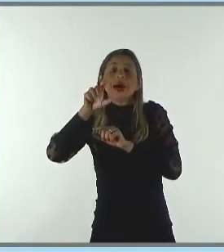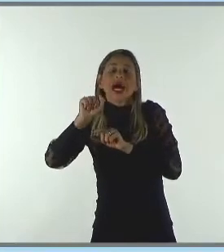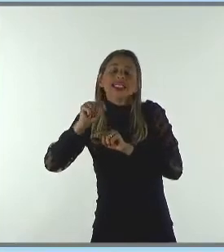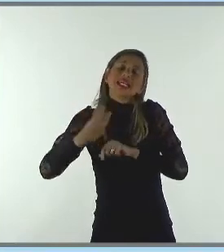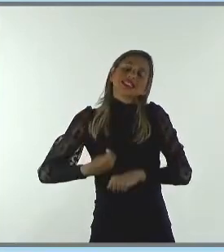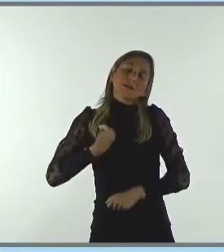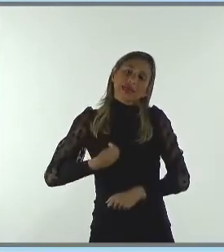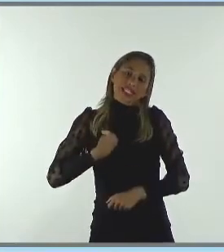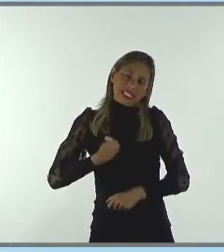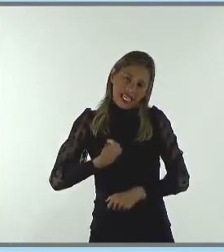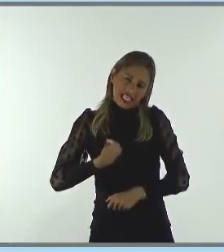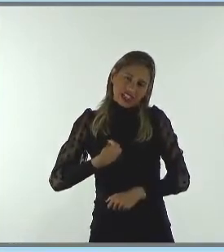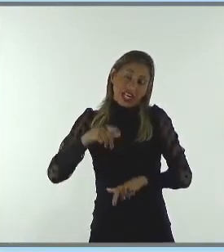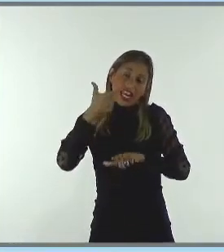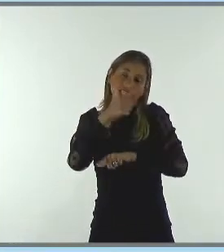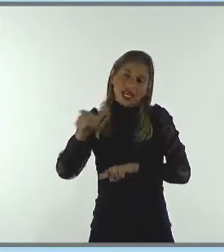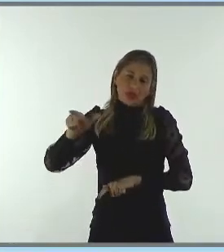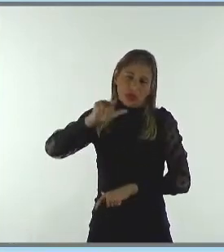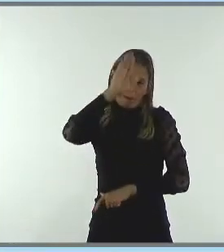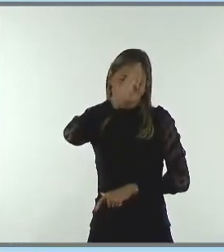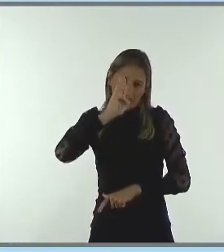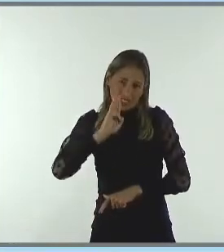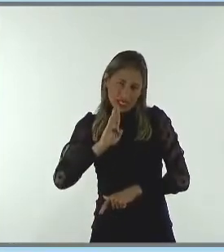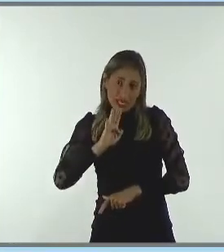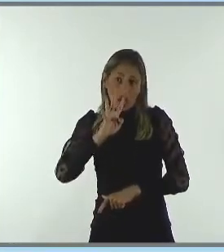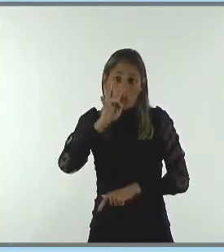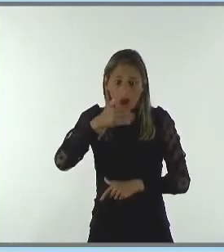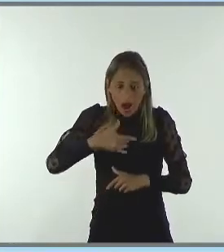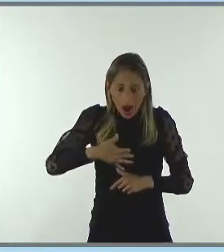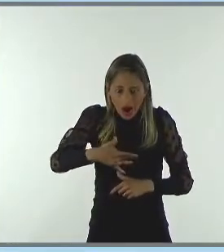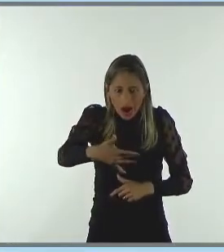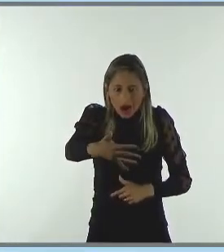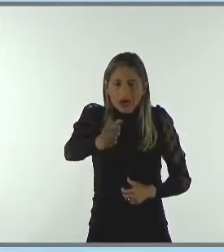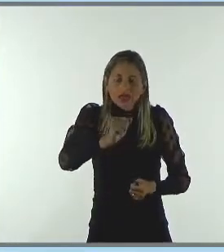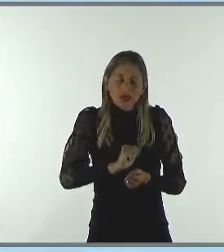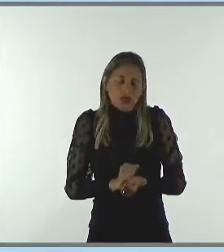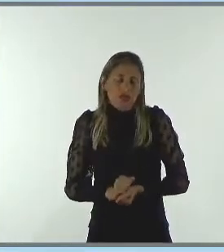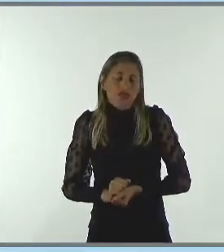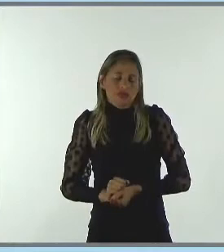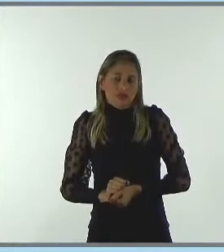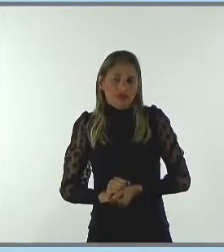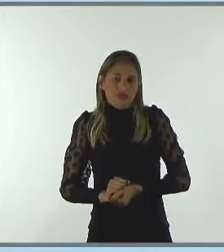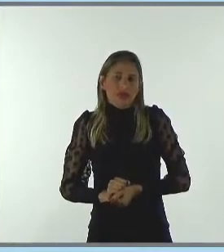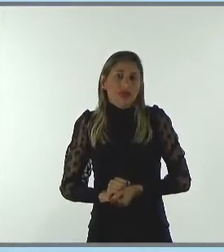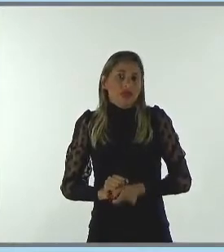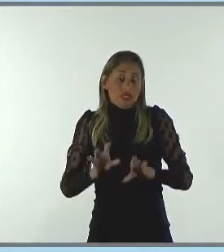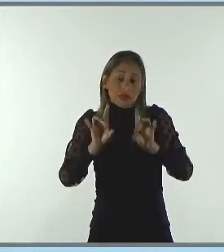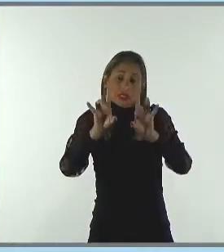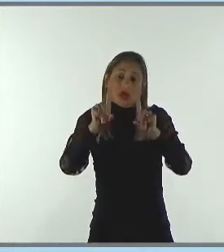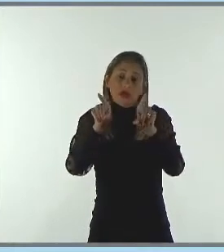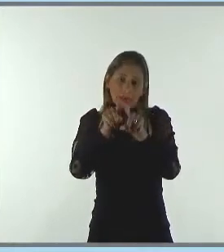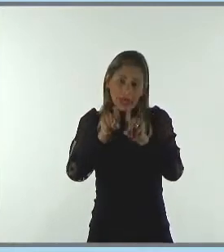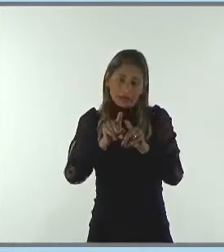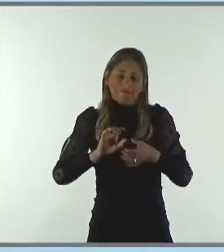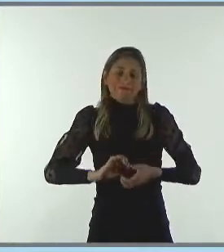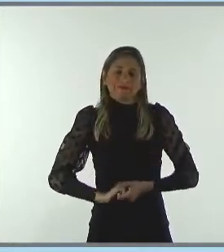cruciais da literatura brasileira das últimas 4 décadas, tá? Com essa lógica desse pioneirismo também. Né?